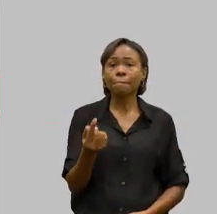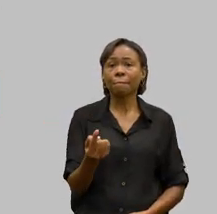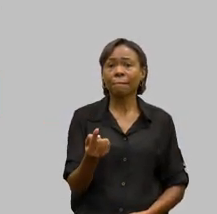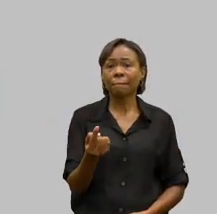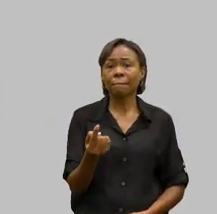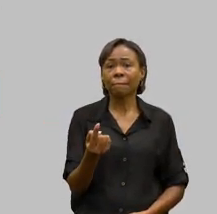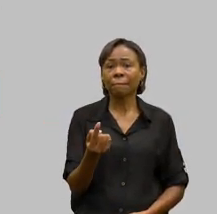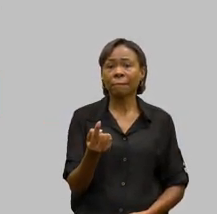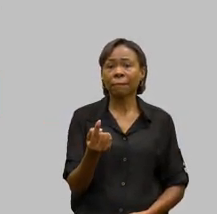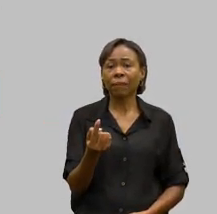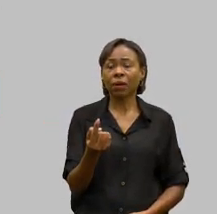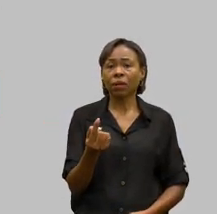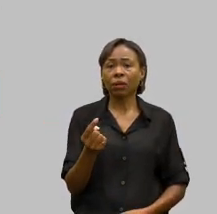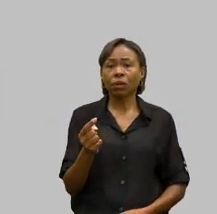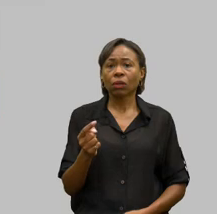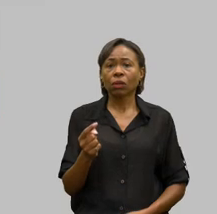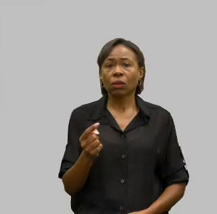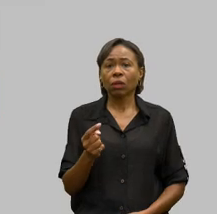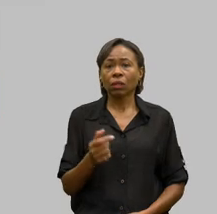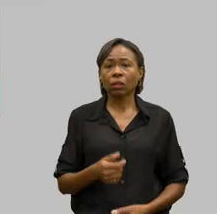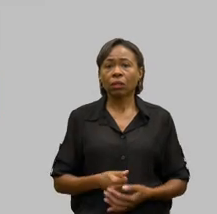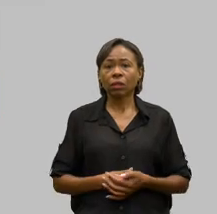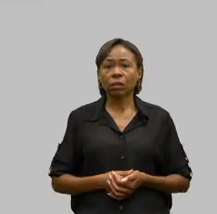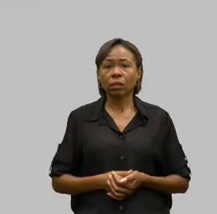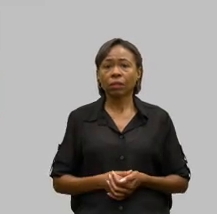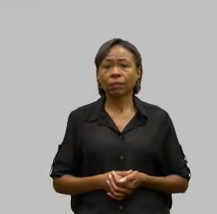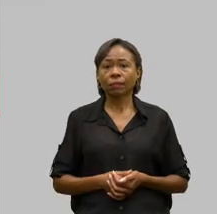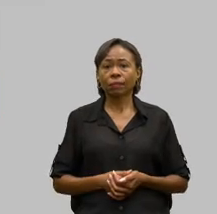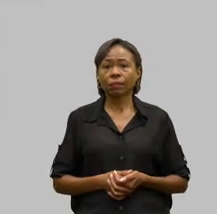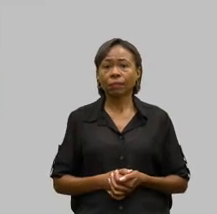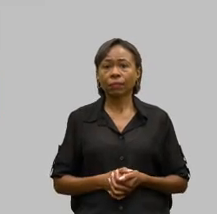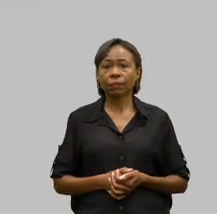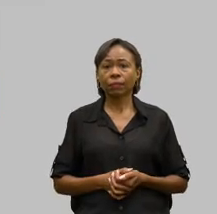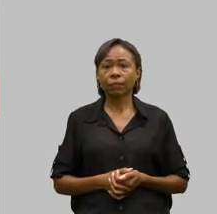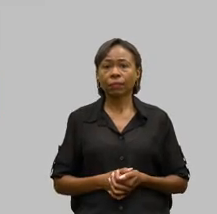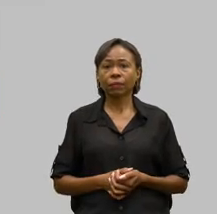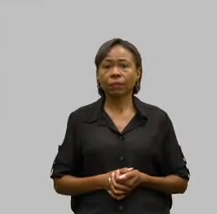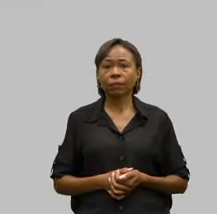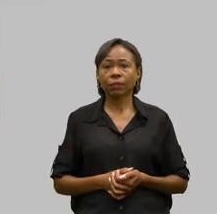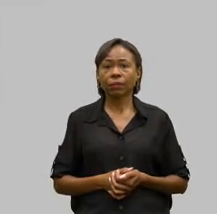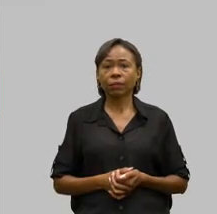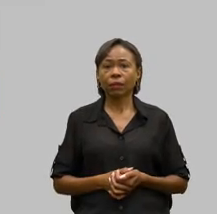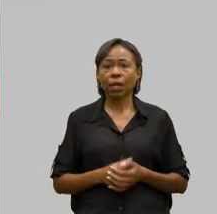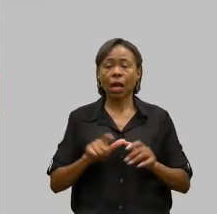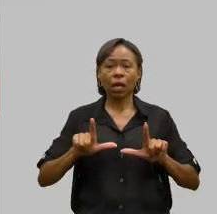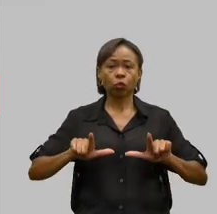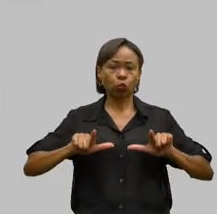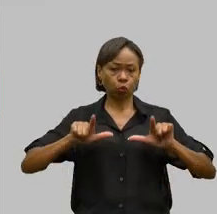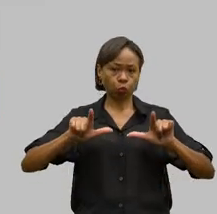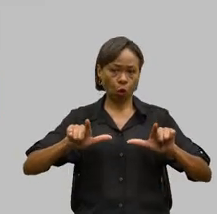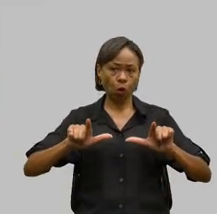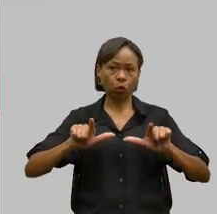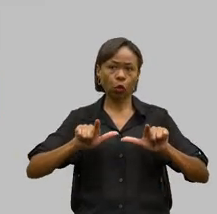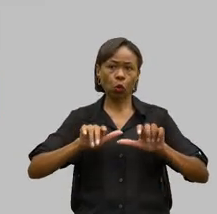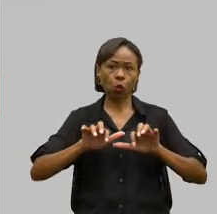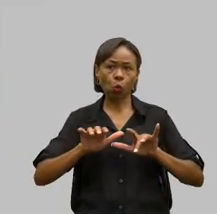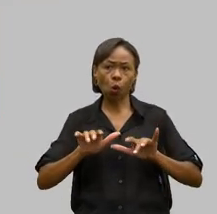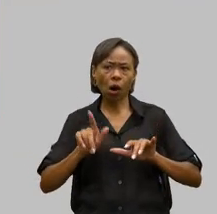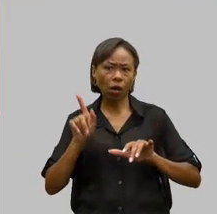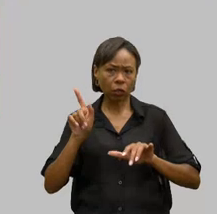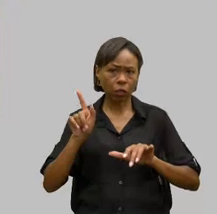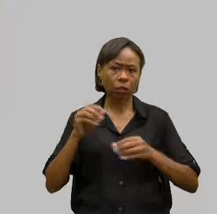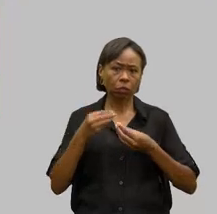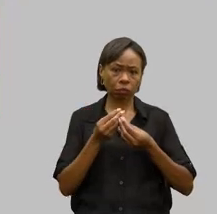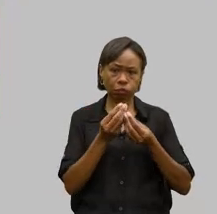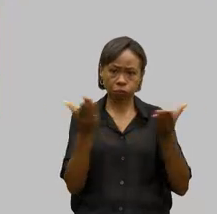os nossos professores especialistas. E é importante, os deputados aqui presentes, que esses cronebooks, nós não distribuímos eles seguindo uma